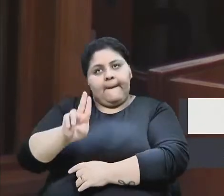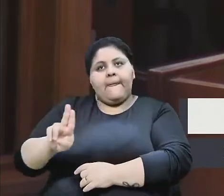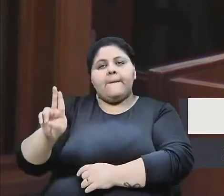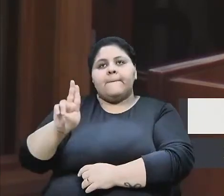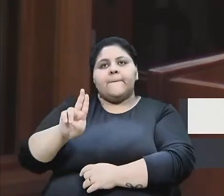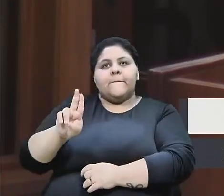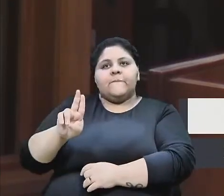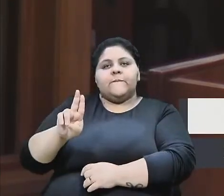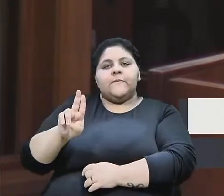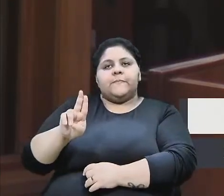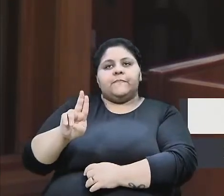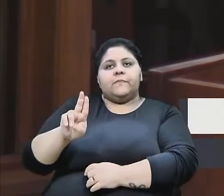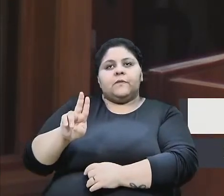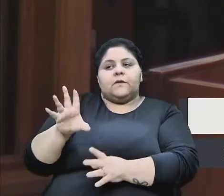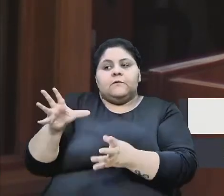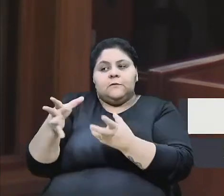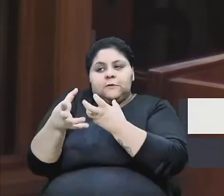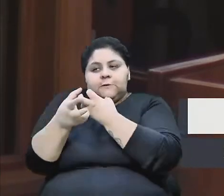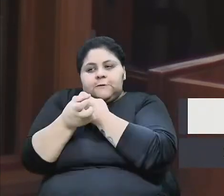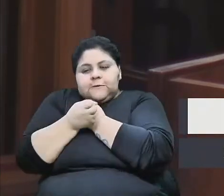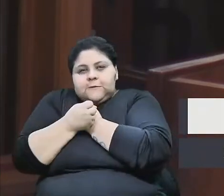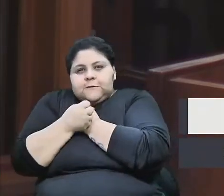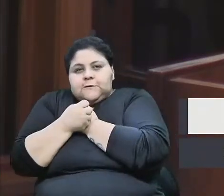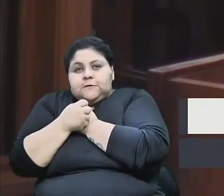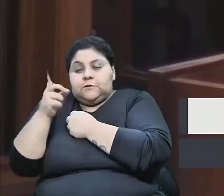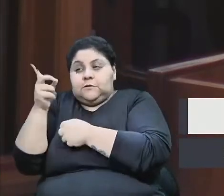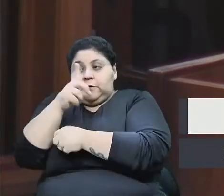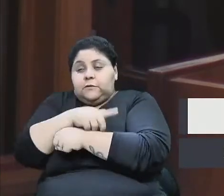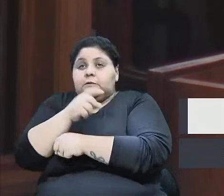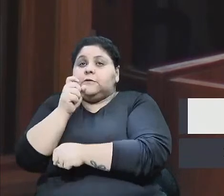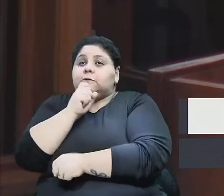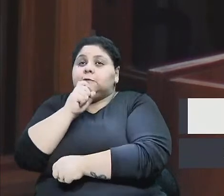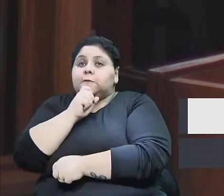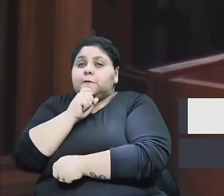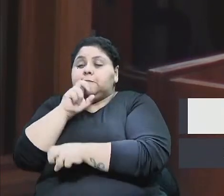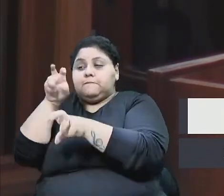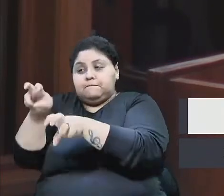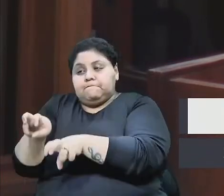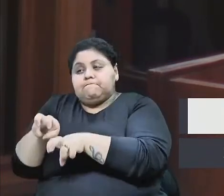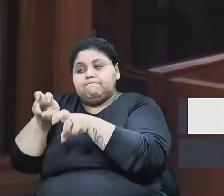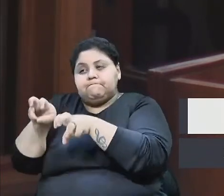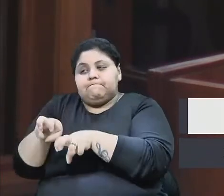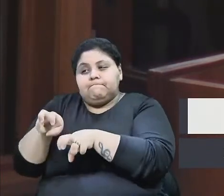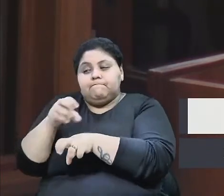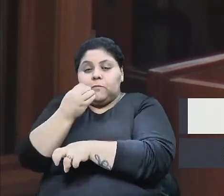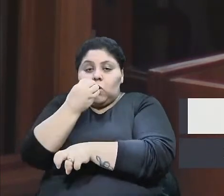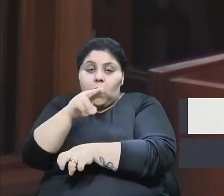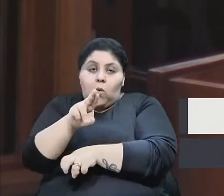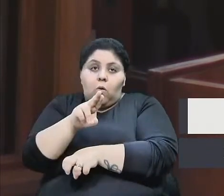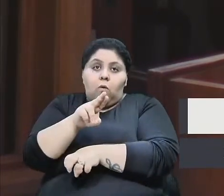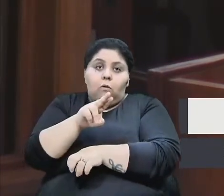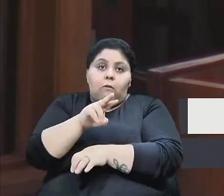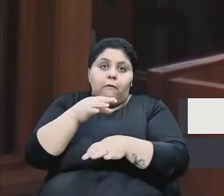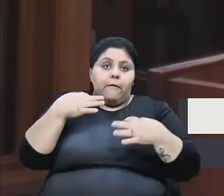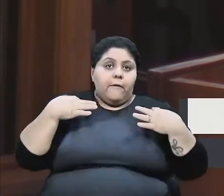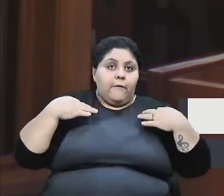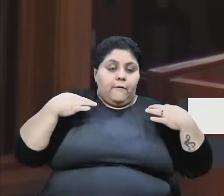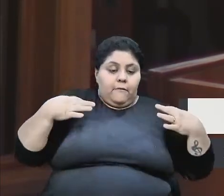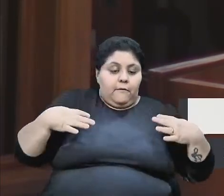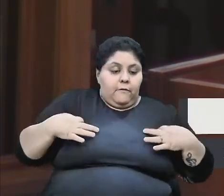seja para aquecer os dias frios dali da Campeira ou como um acessório